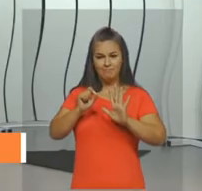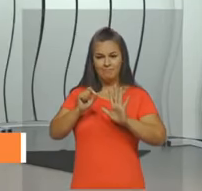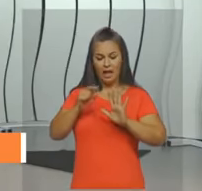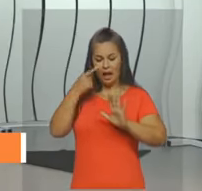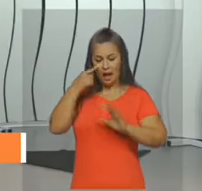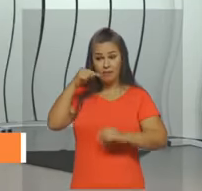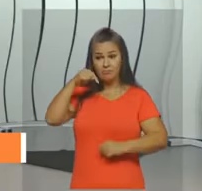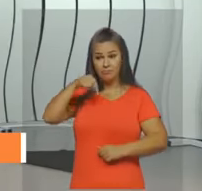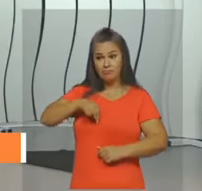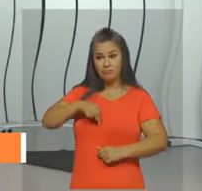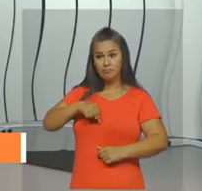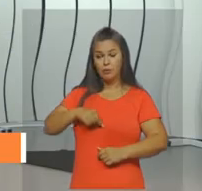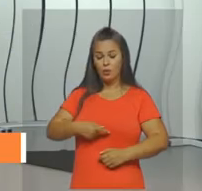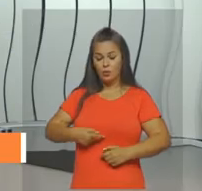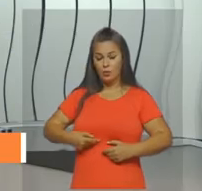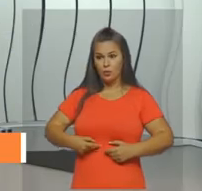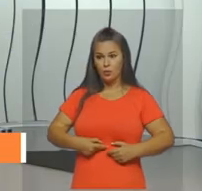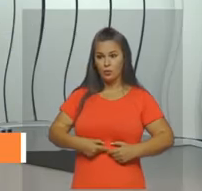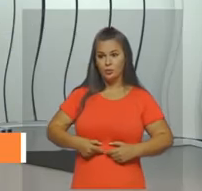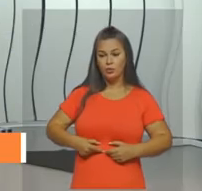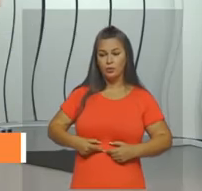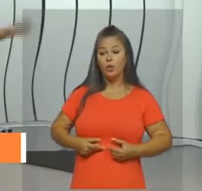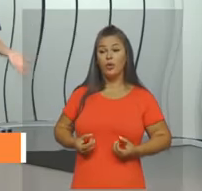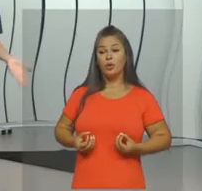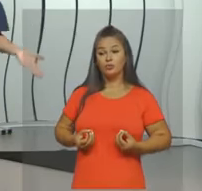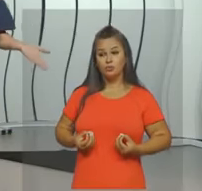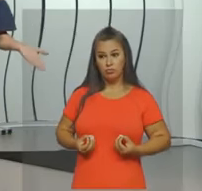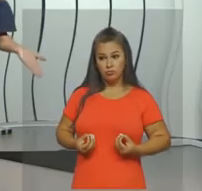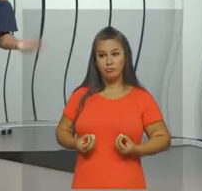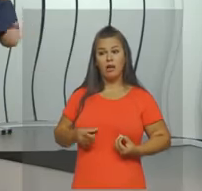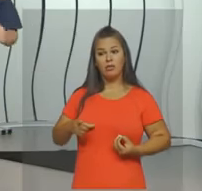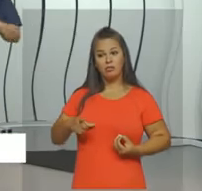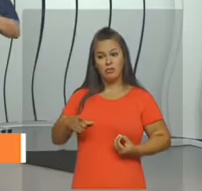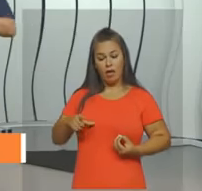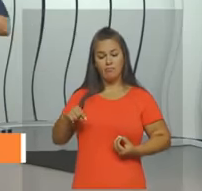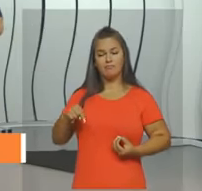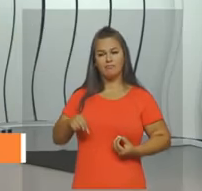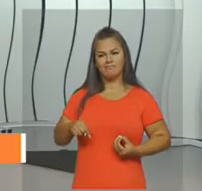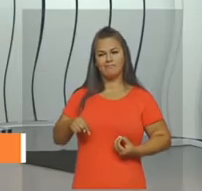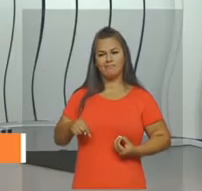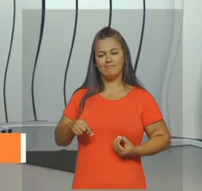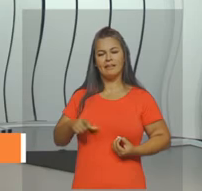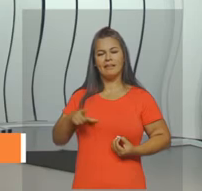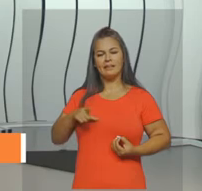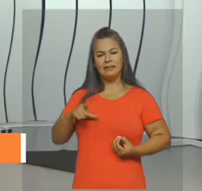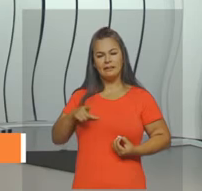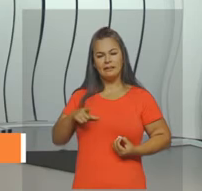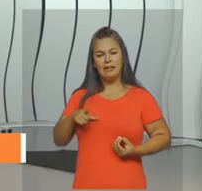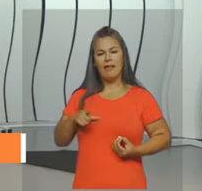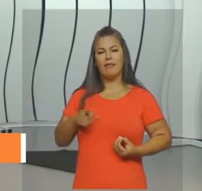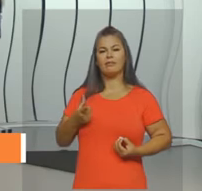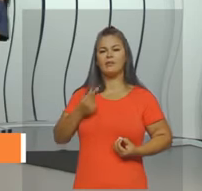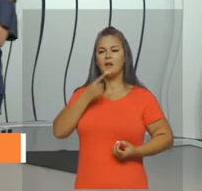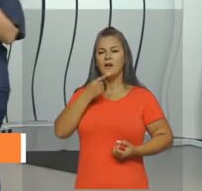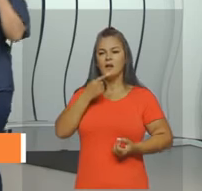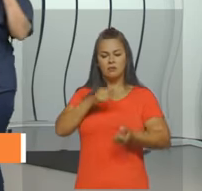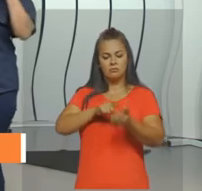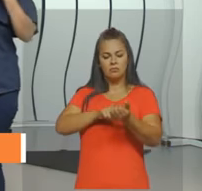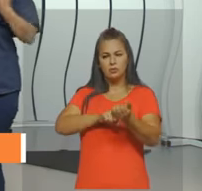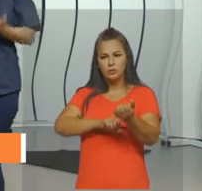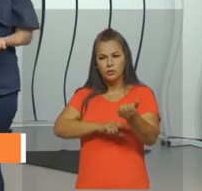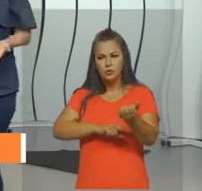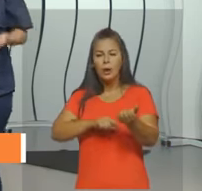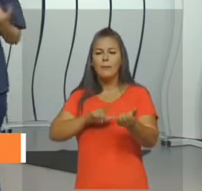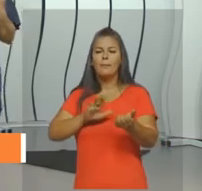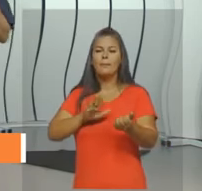intestino, na bexiga, no útero, nos vasos sanguíneos, né? E tem uma contração mais lenta,